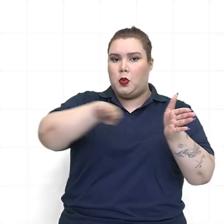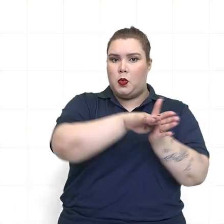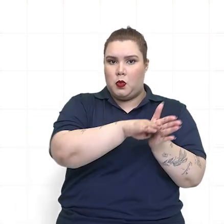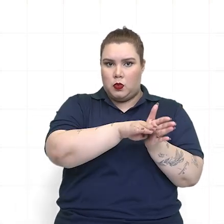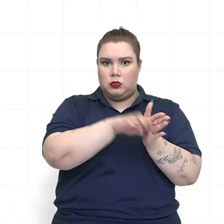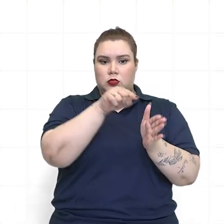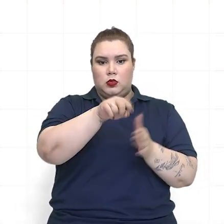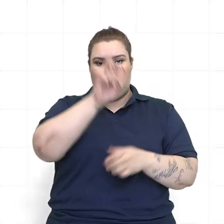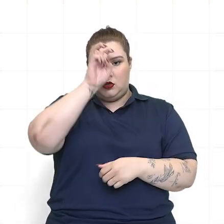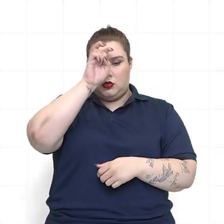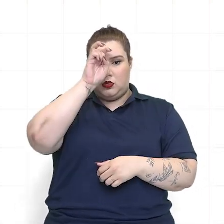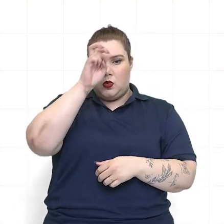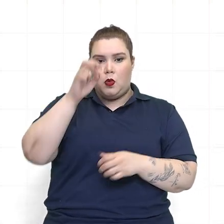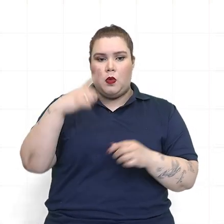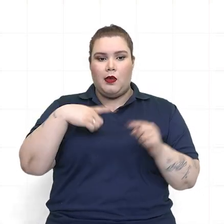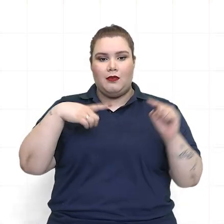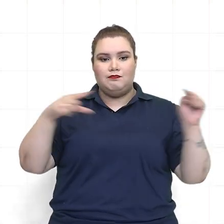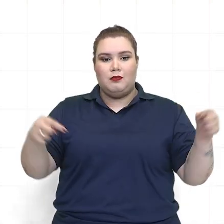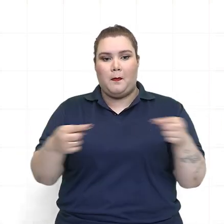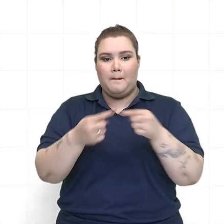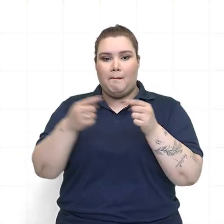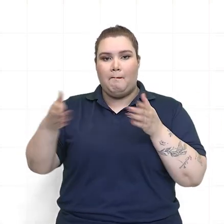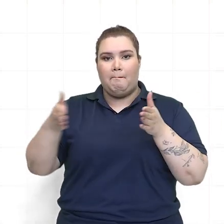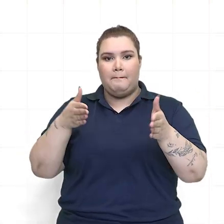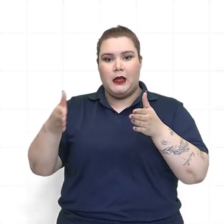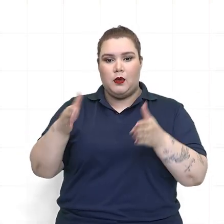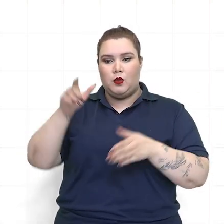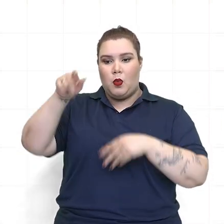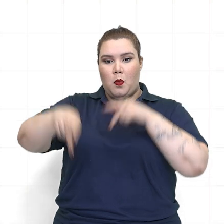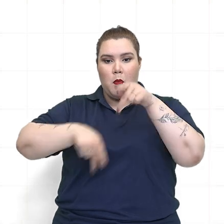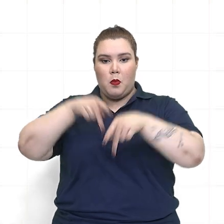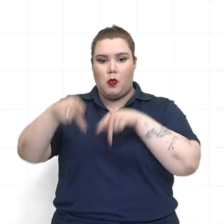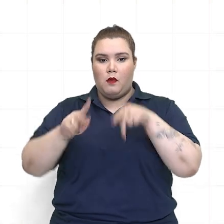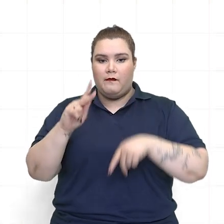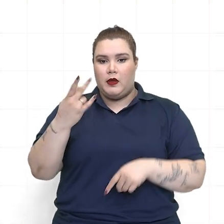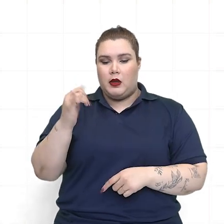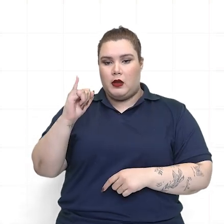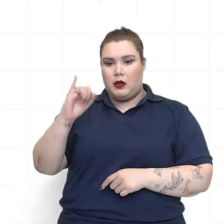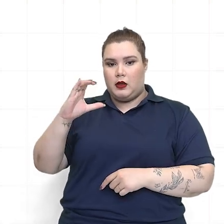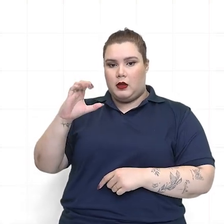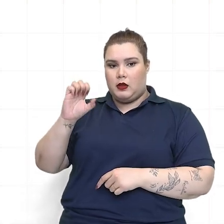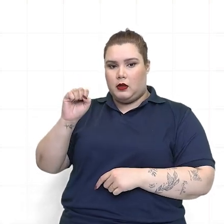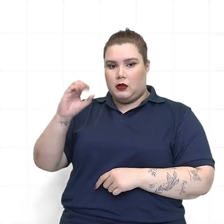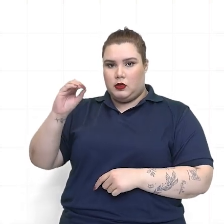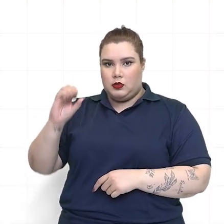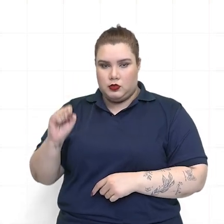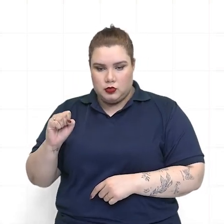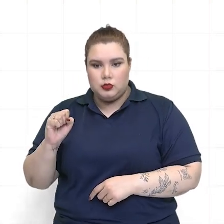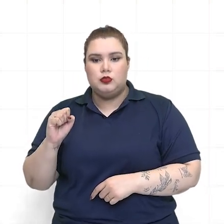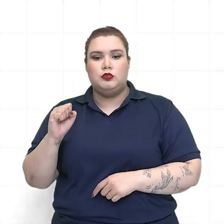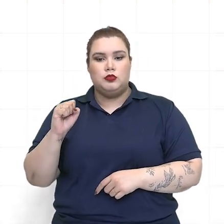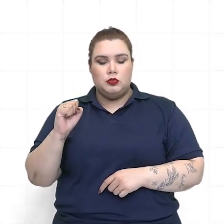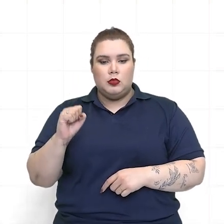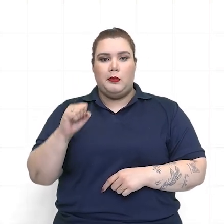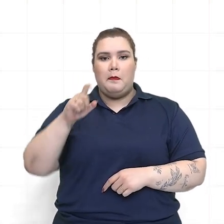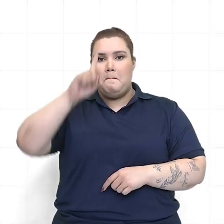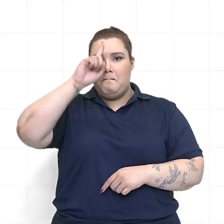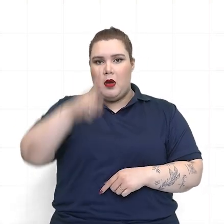o período em que os Hicsos, povo de origem semita, assim como os